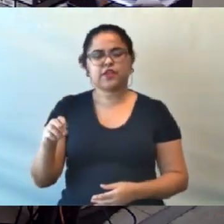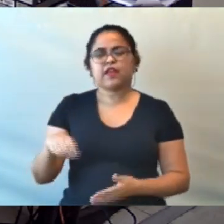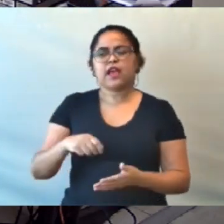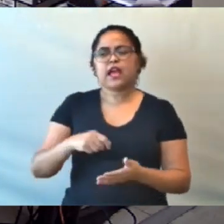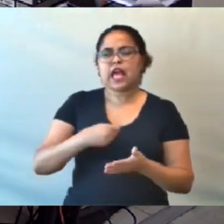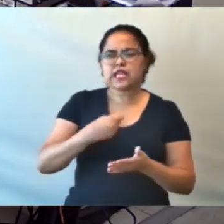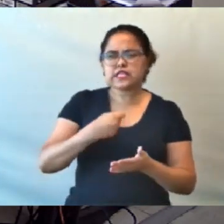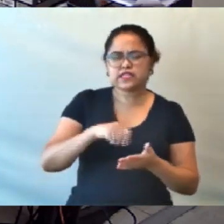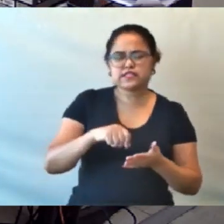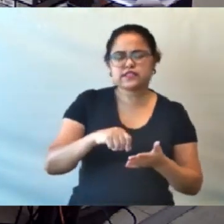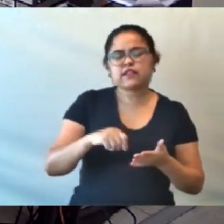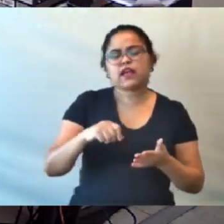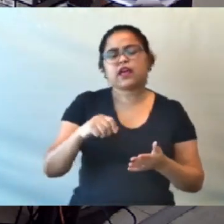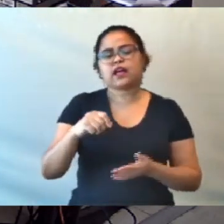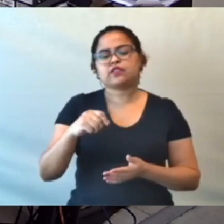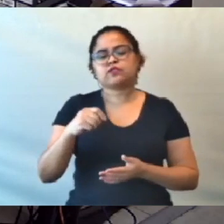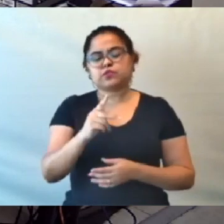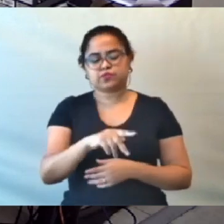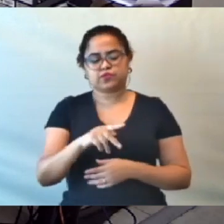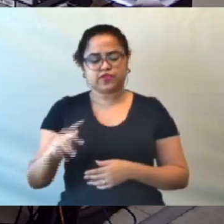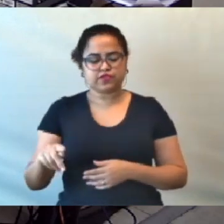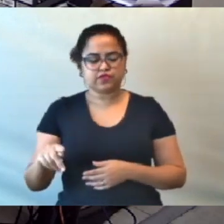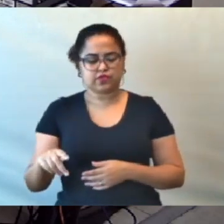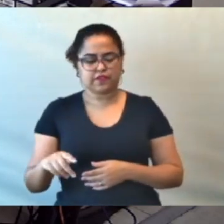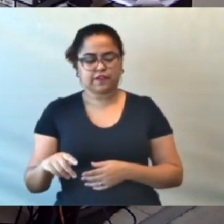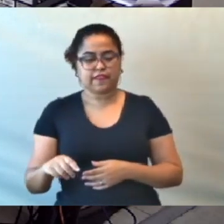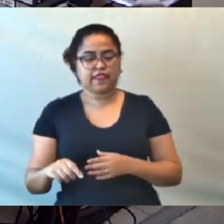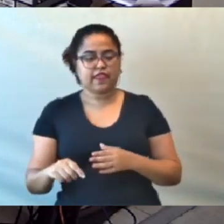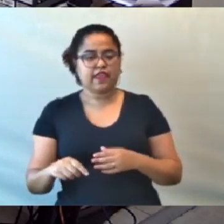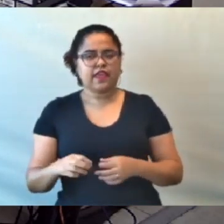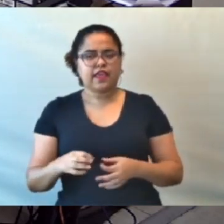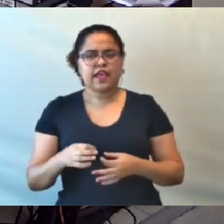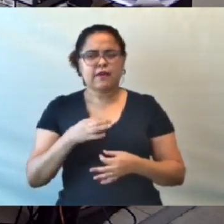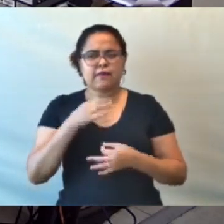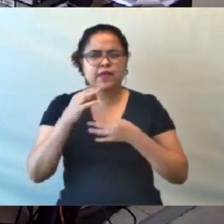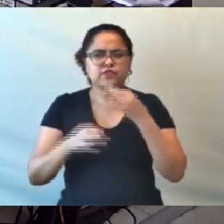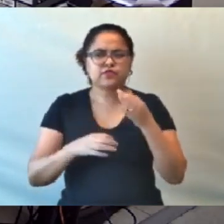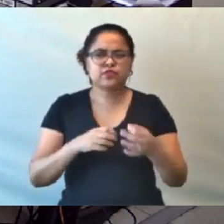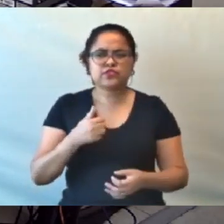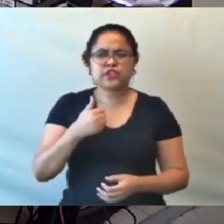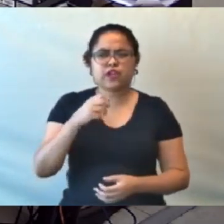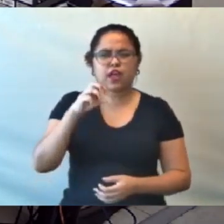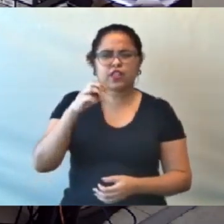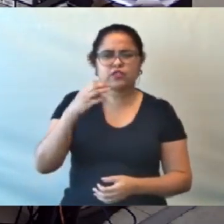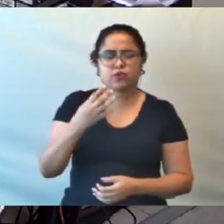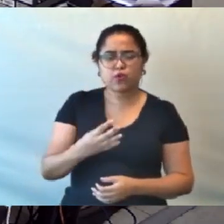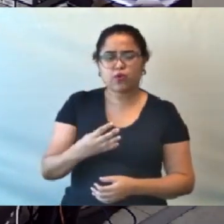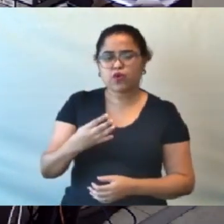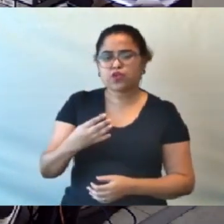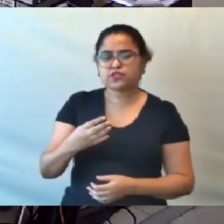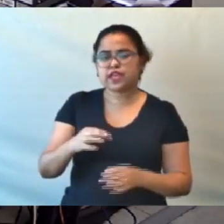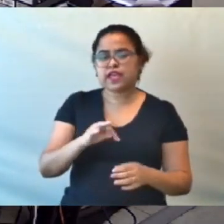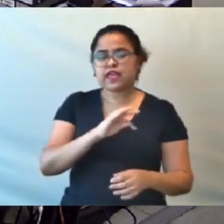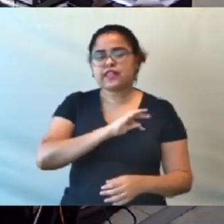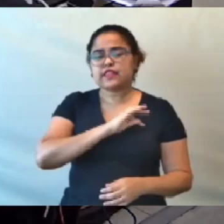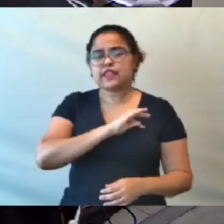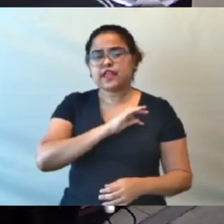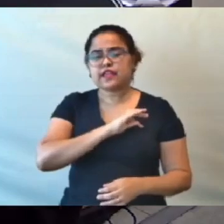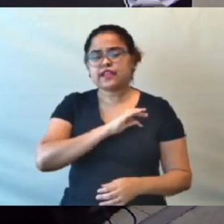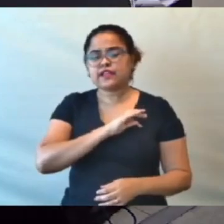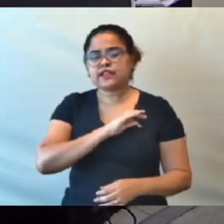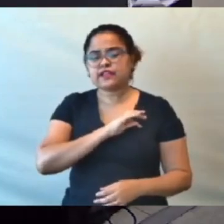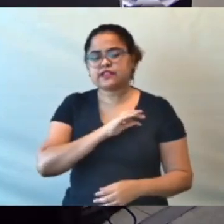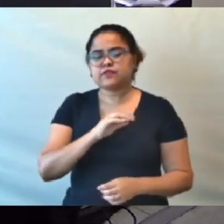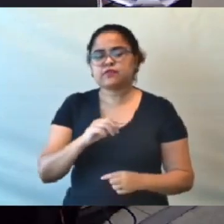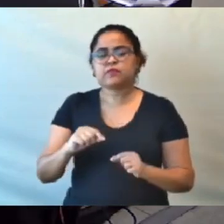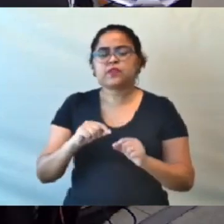de 14 técnicas distintas para recuperação ambiental e proteção de lagos e reservatórios urbanos.